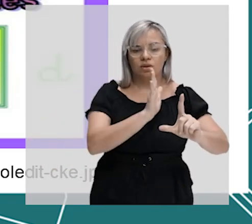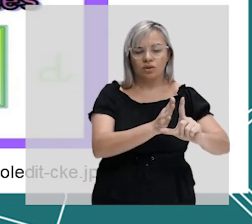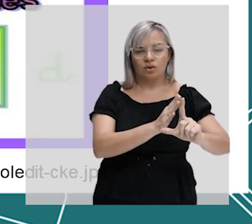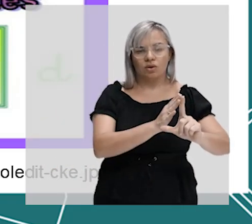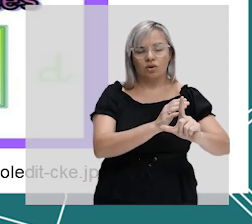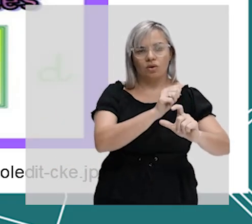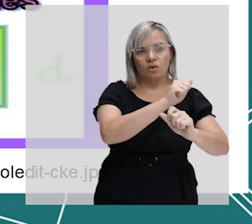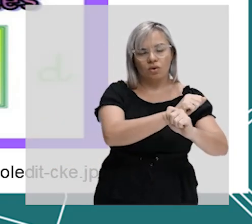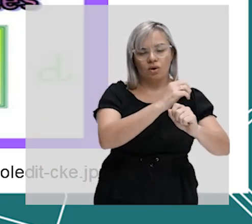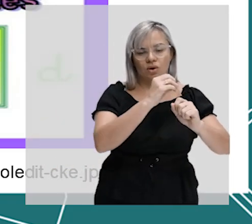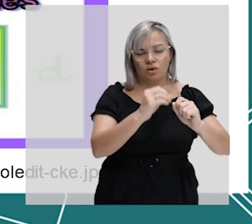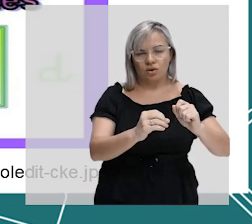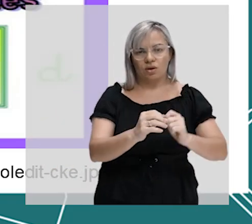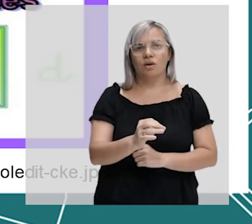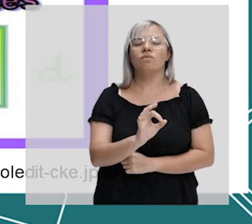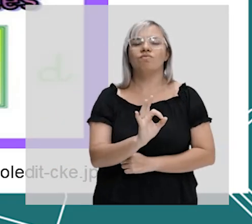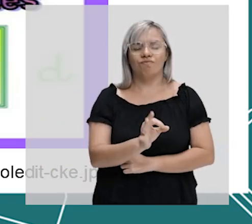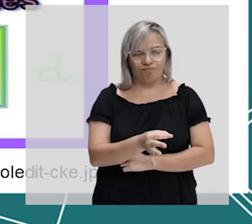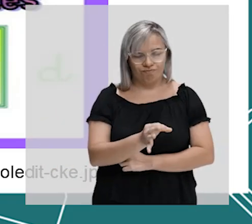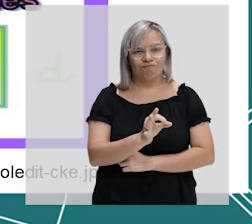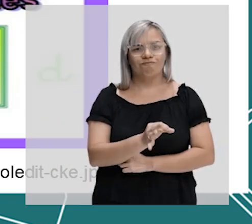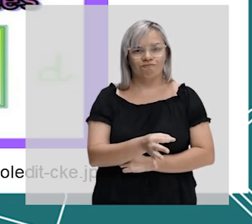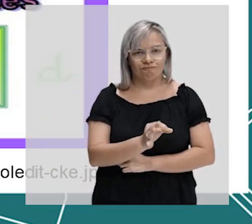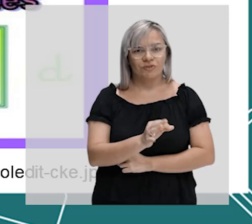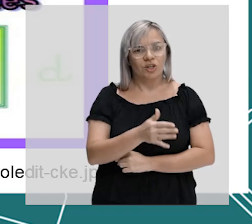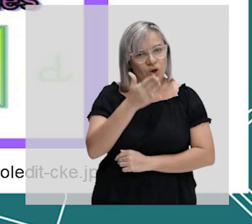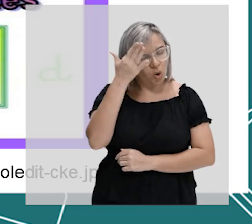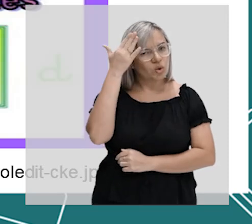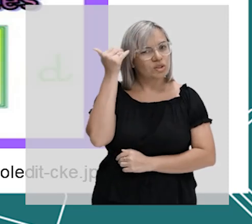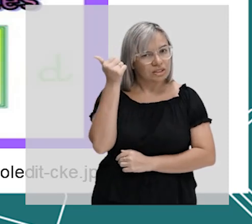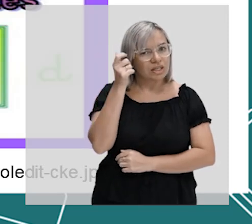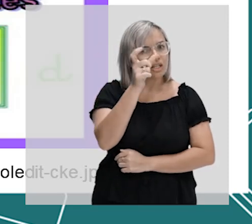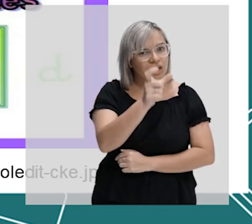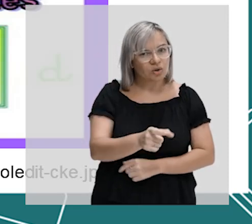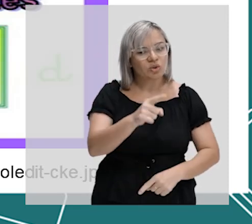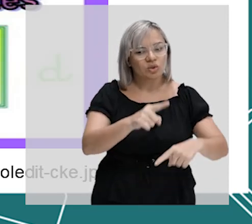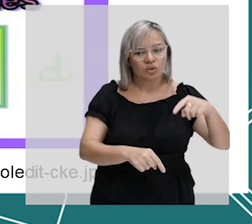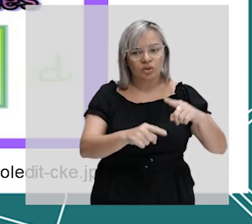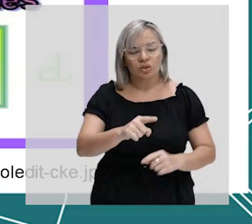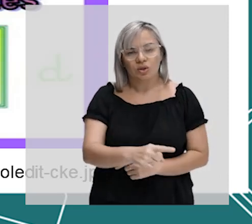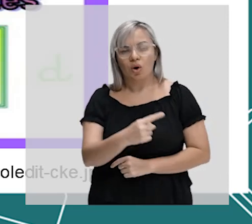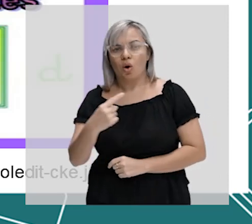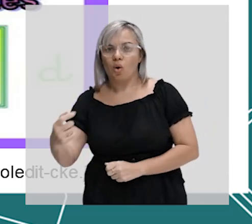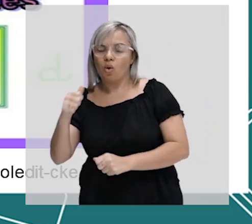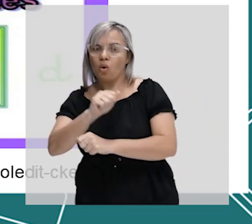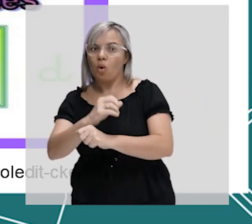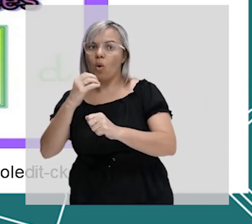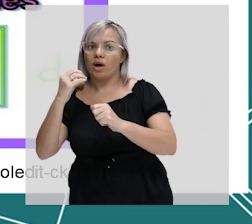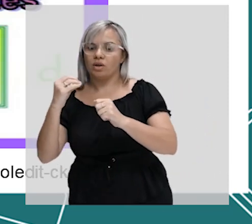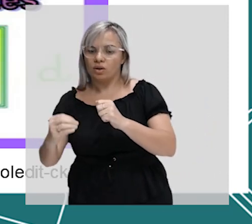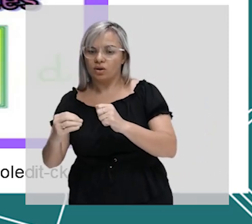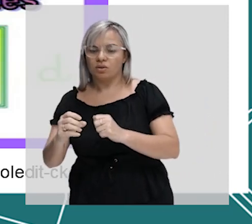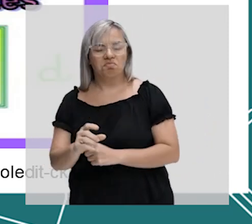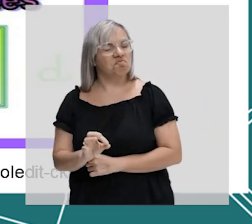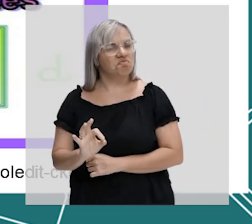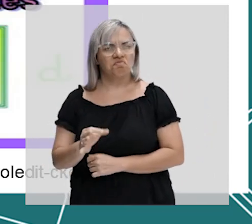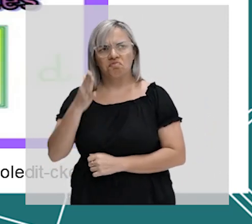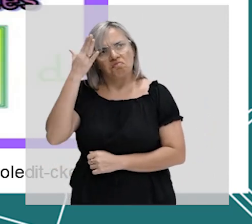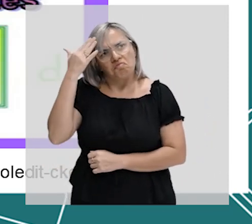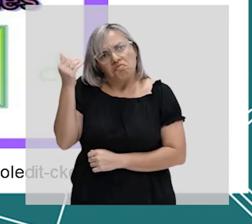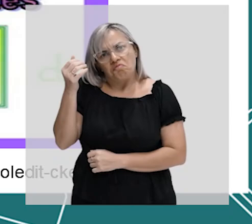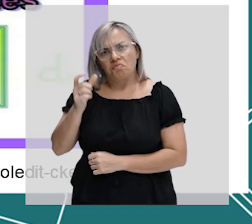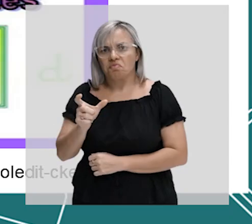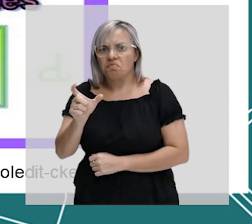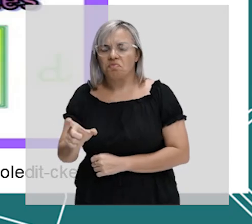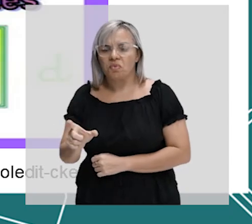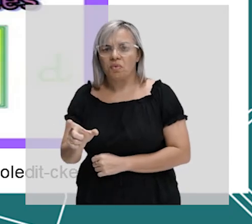definidos ou determinantes, e os indefinidos ou indeterminantes. Aqui